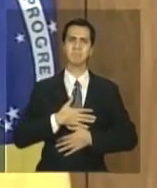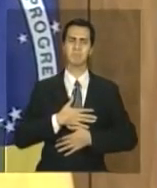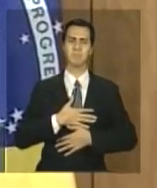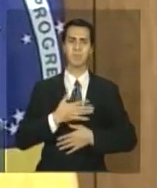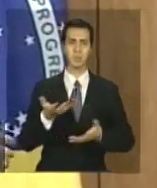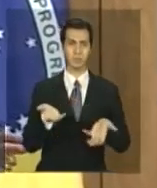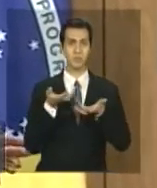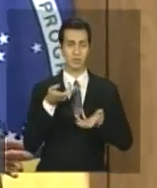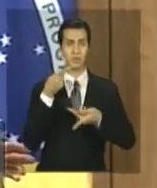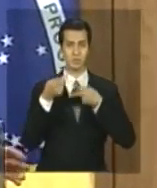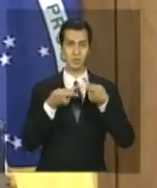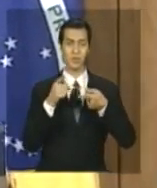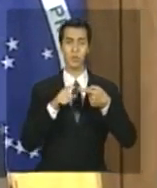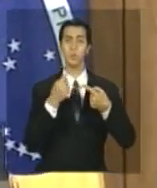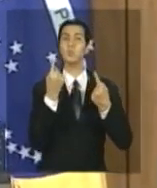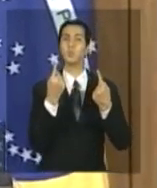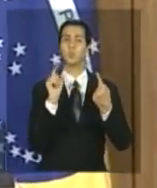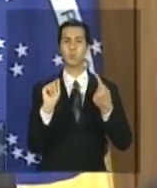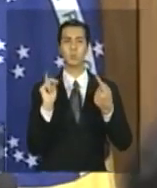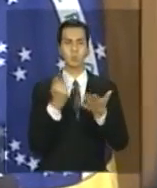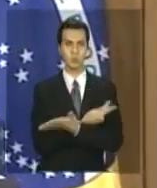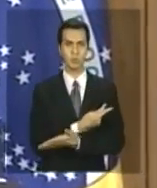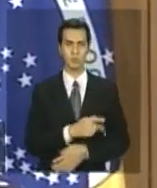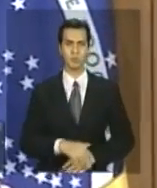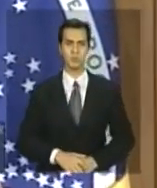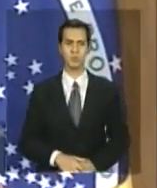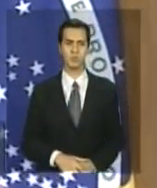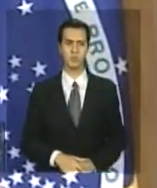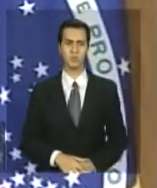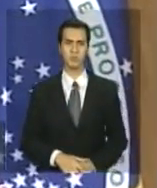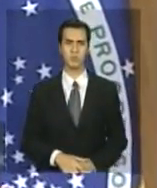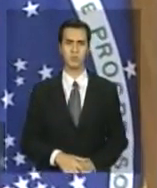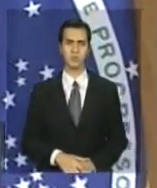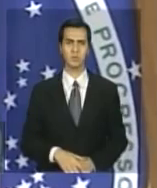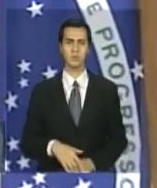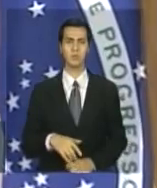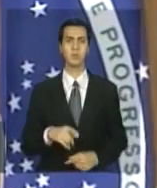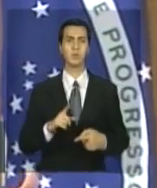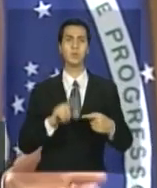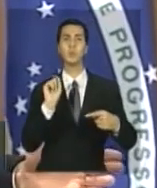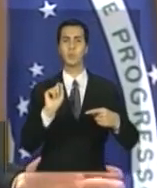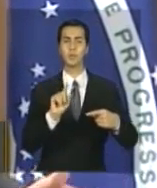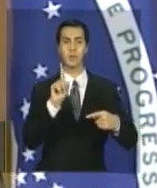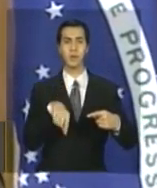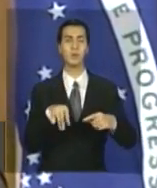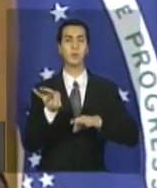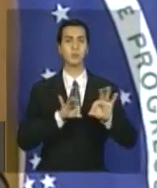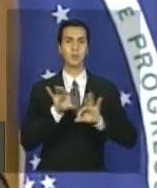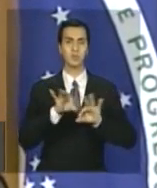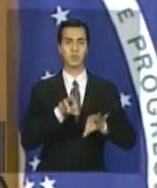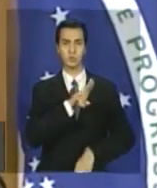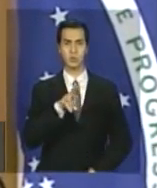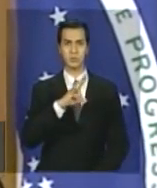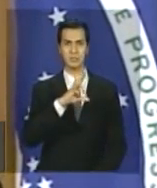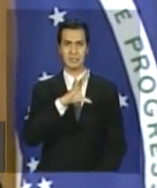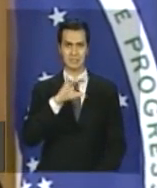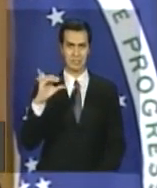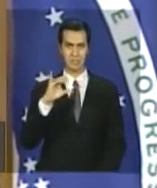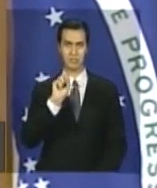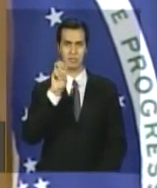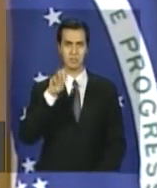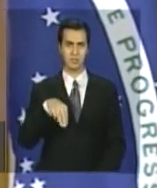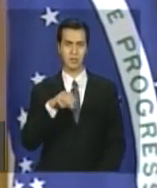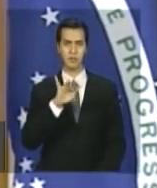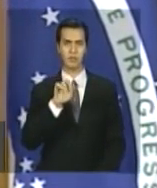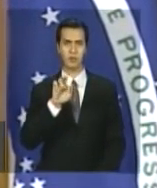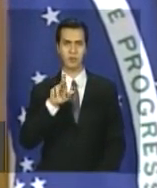brevemente mencionar uma delas, acima de todas as demais, a saber, o programa Ciências Sem Fronteiras. Porque, como a senhora mesma